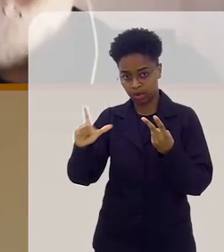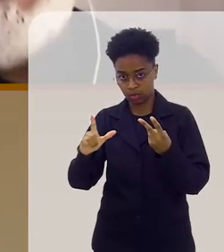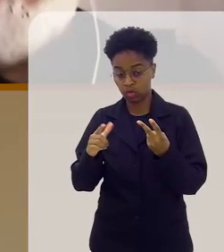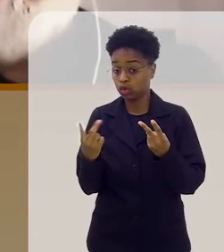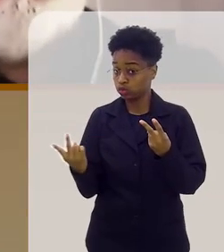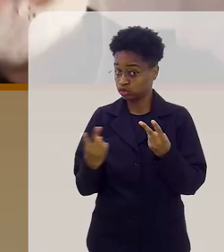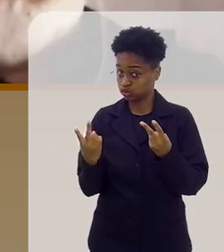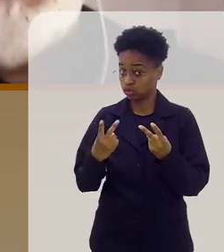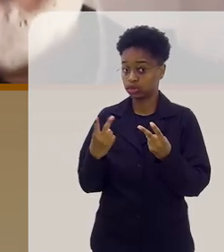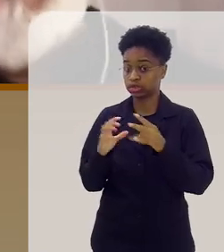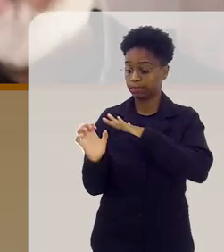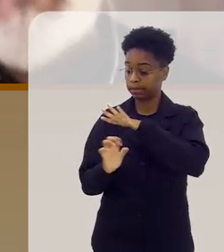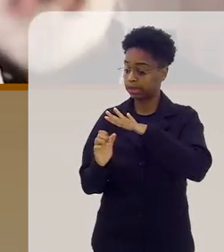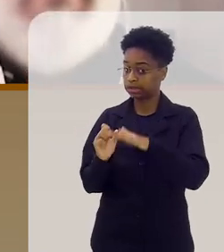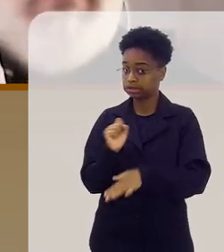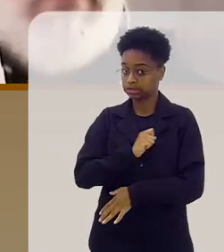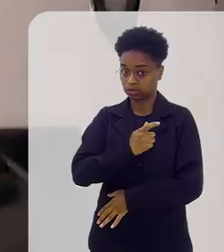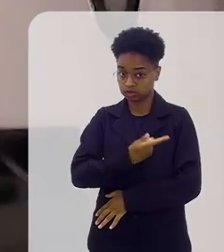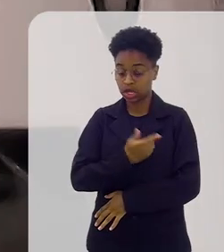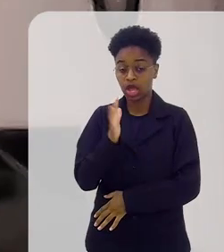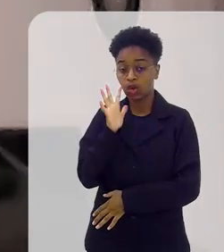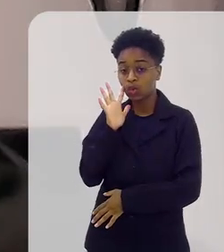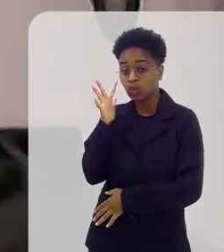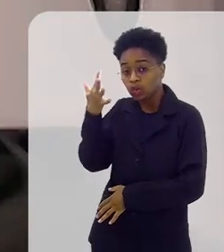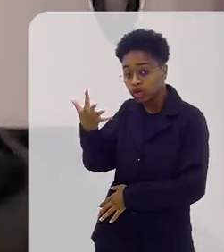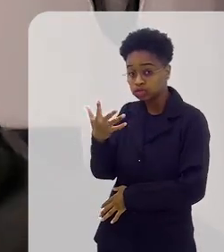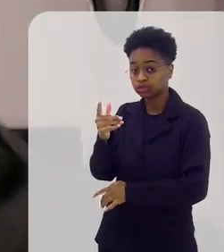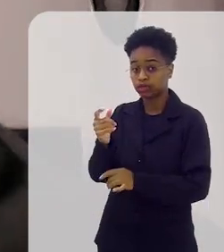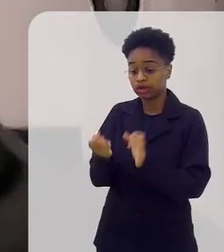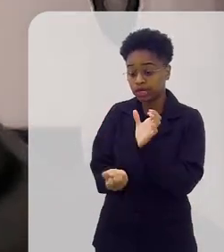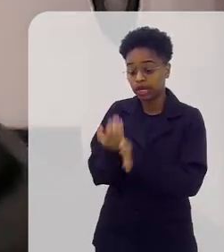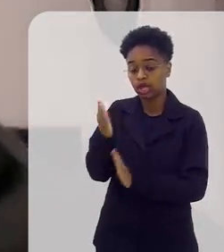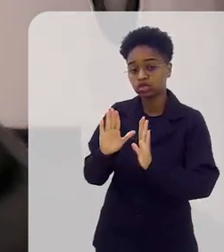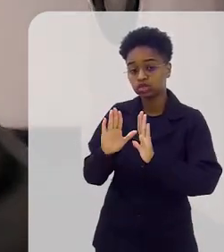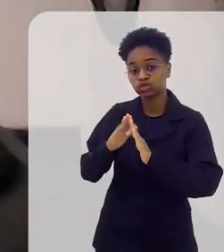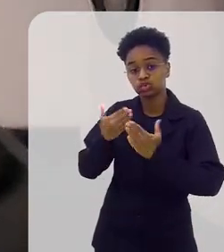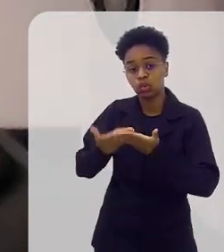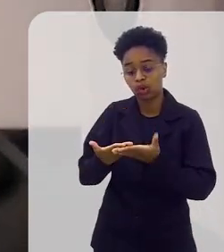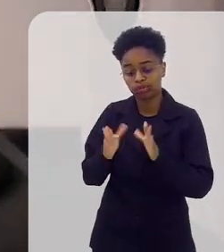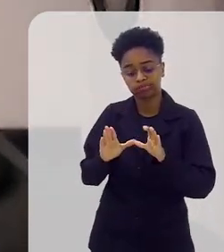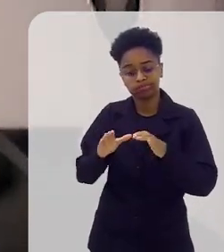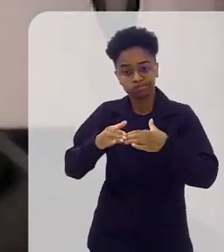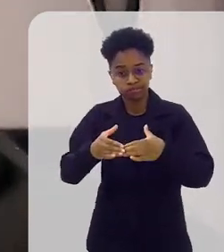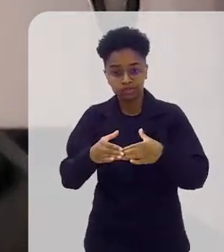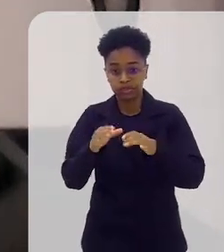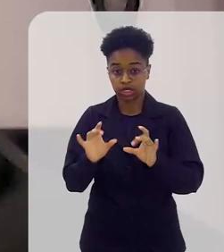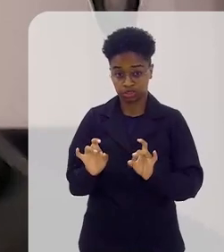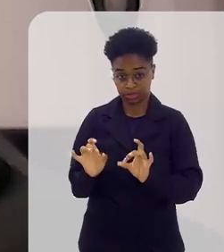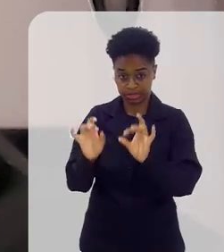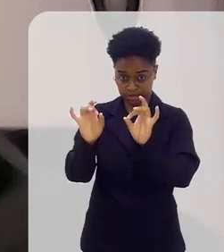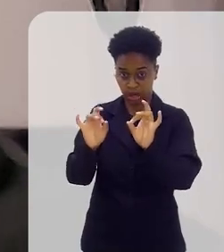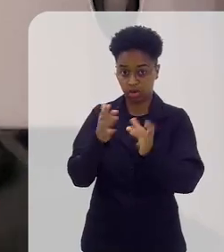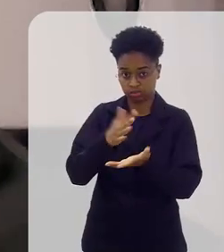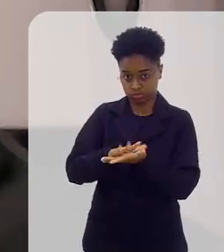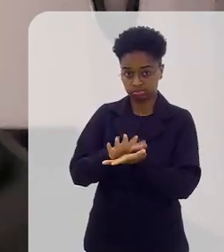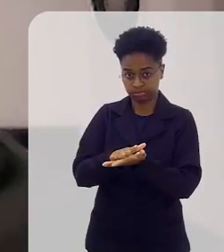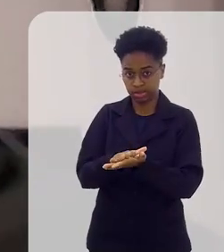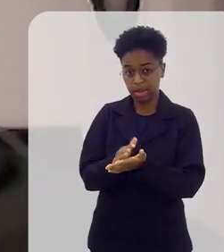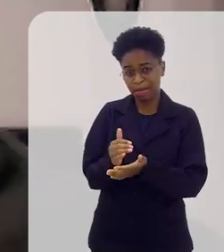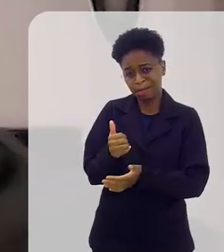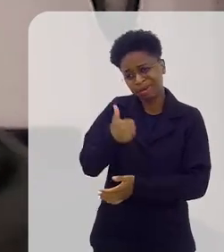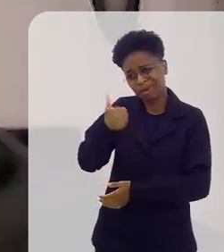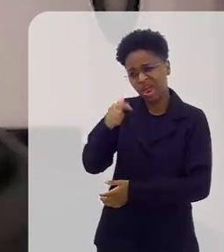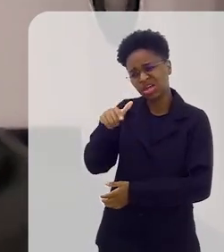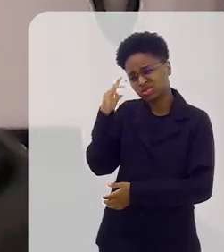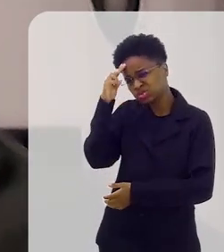eram dois empresários de São Gonçalo. E resolveram que iam ter uma escola de samba a nível de grupo especial. Então, foi